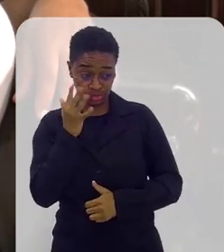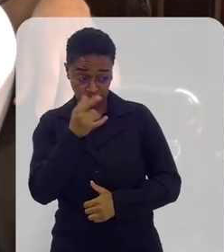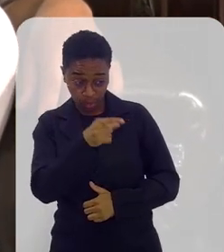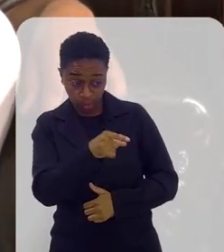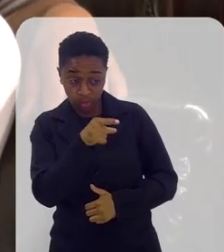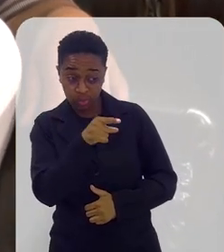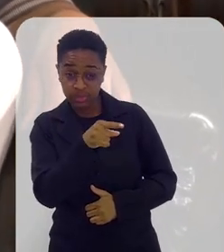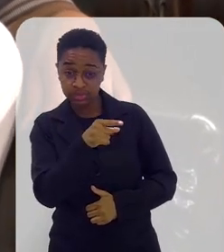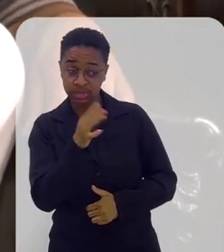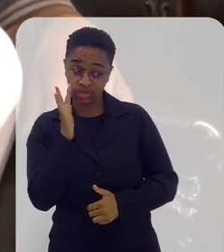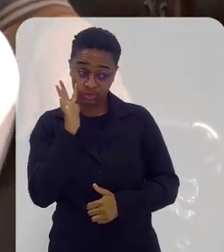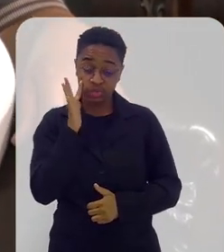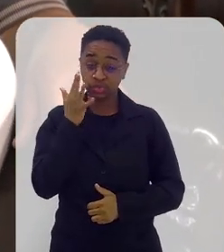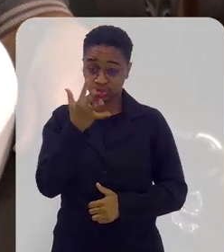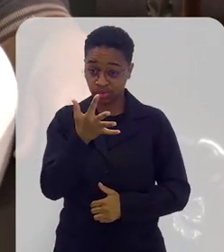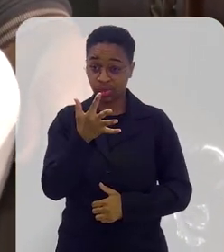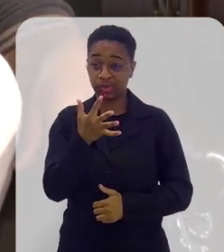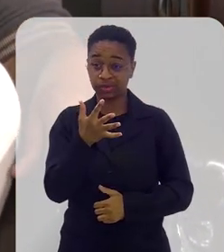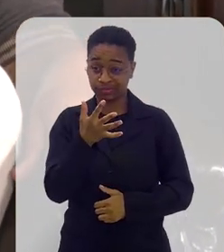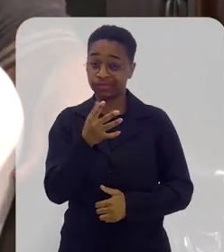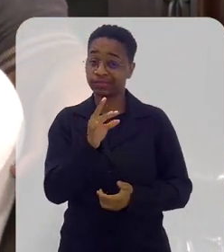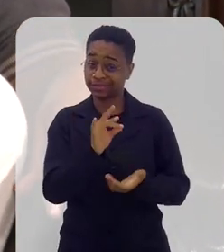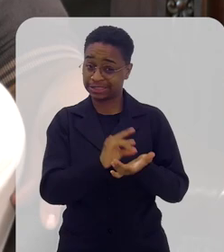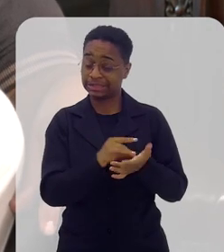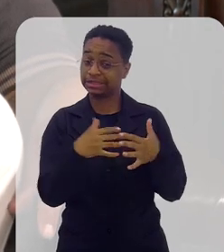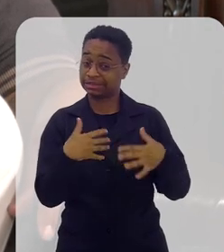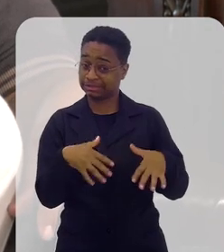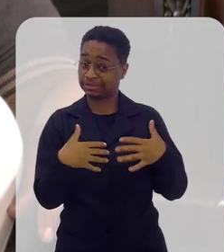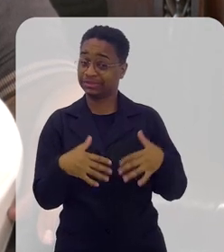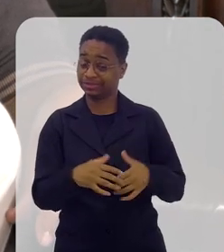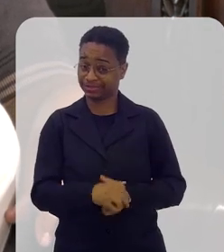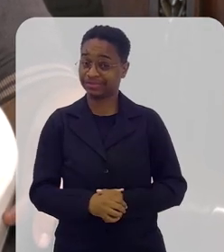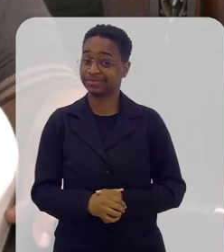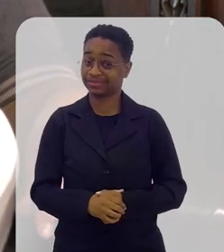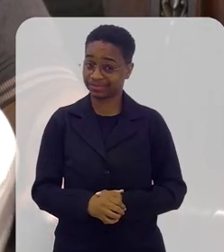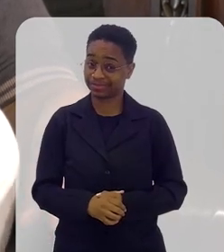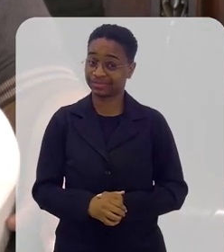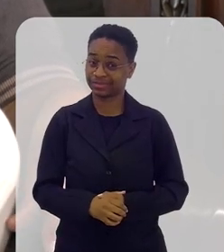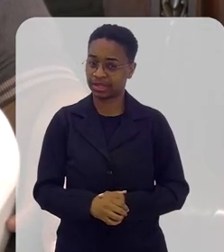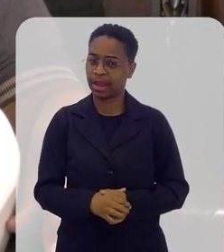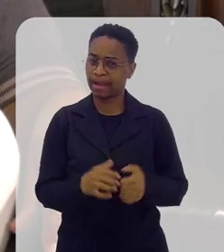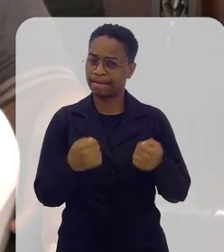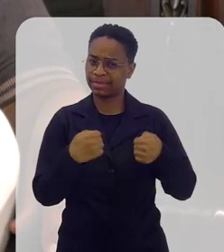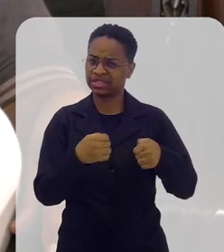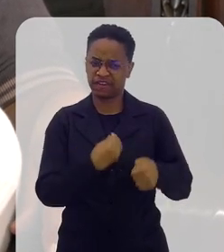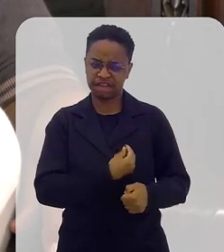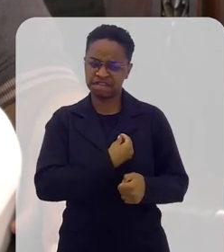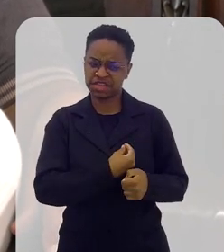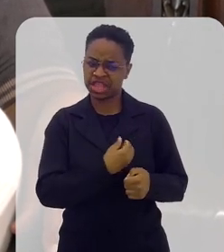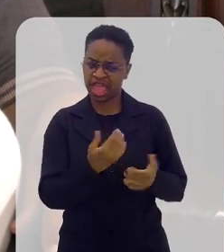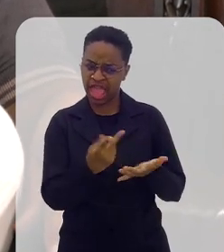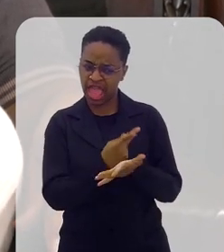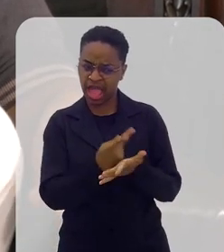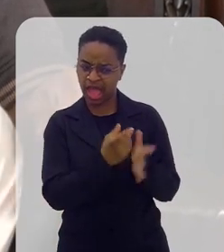A solução é Cristo, DG. DG, meu pai, larga essa vida, DG.